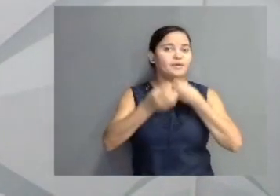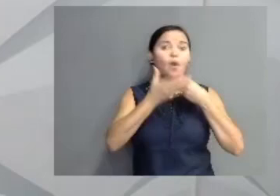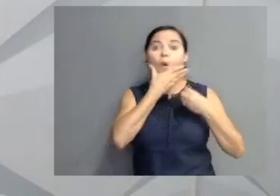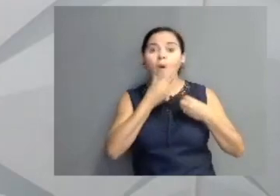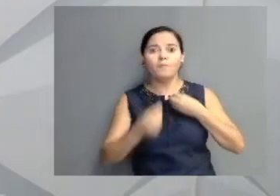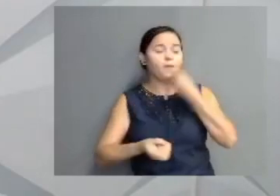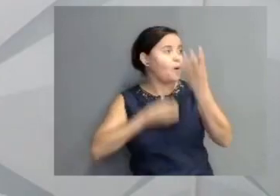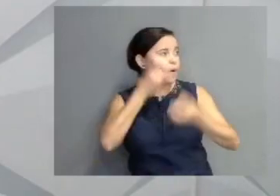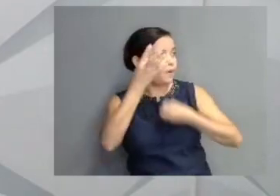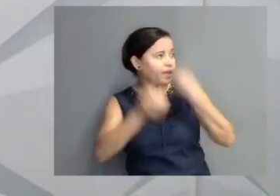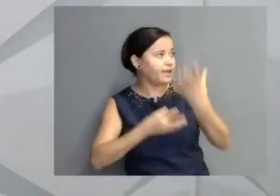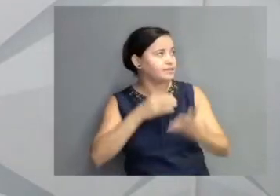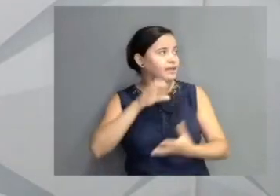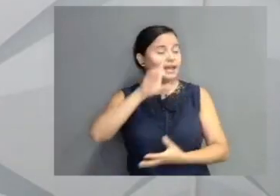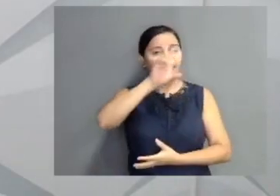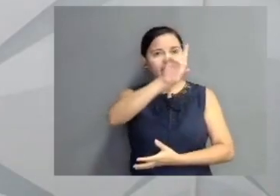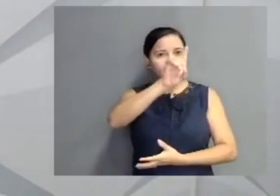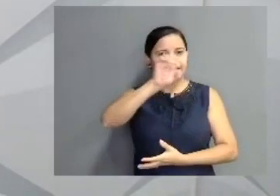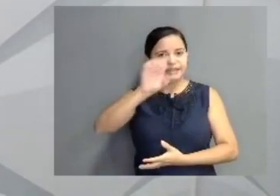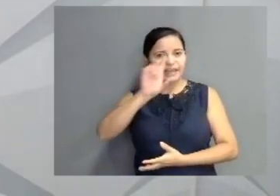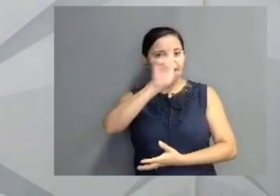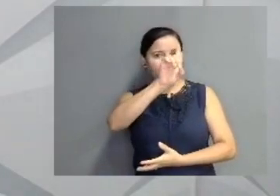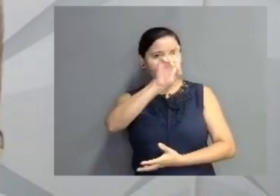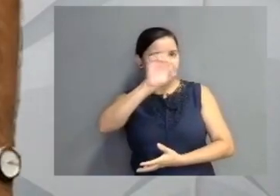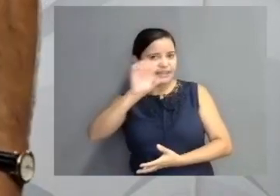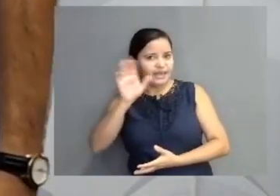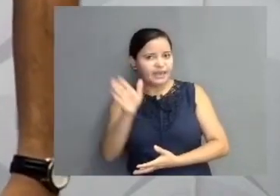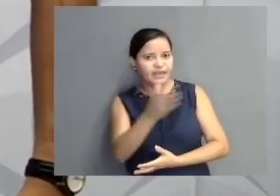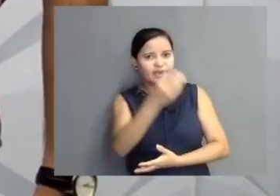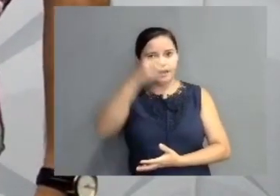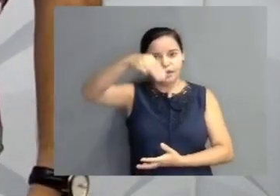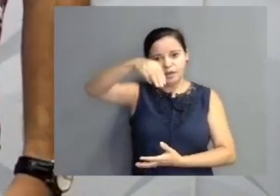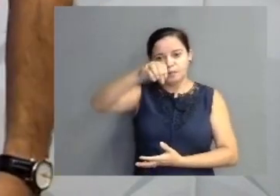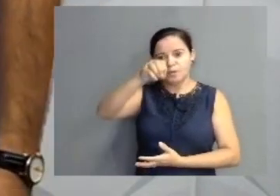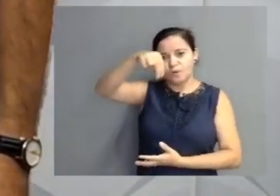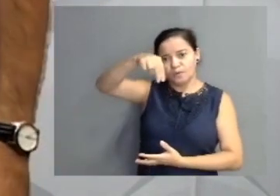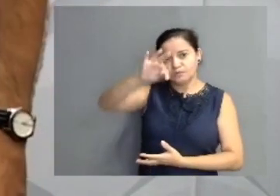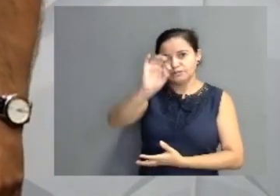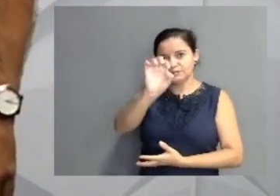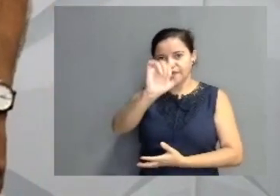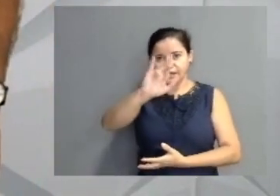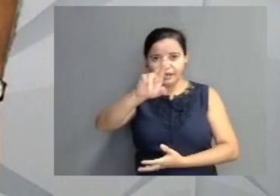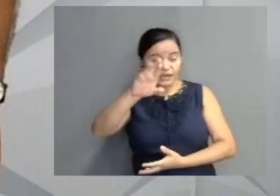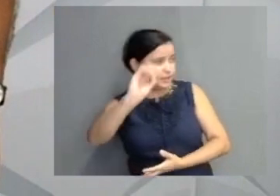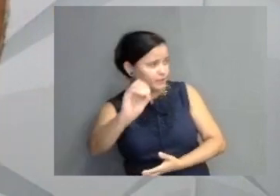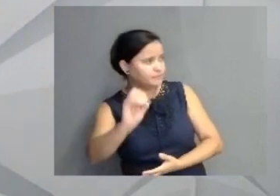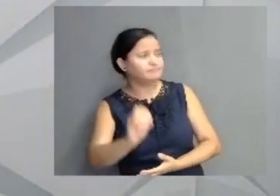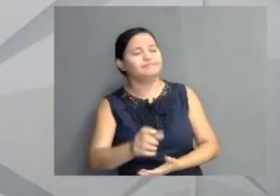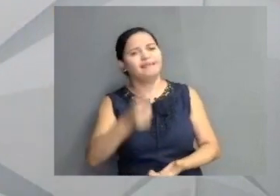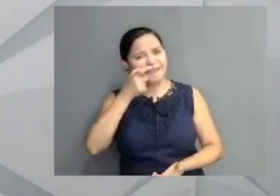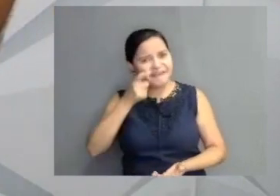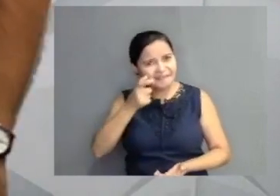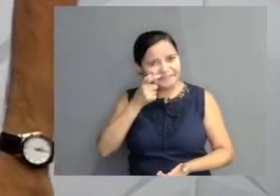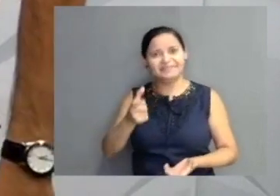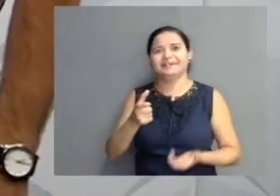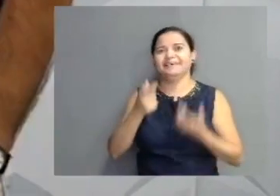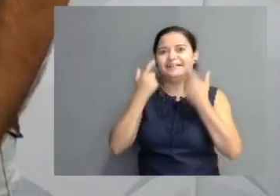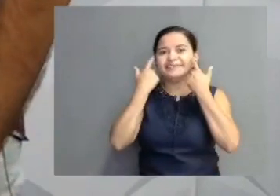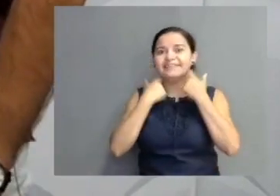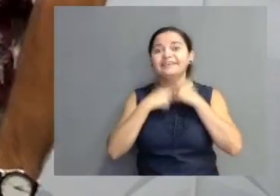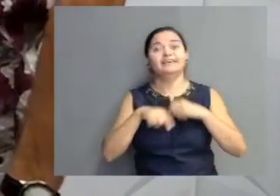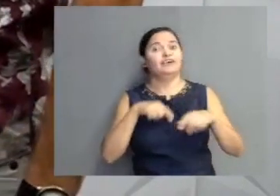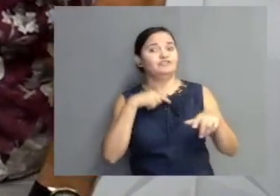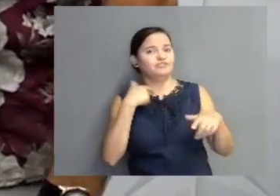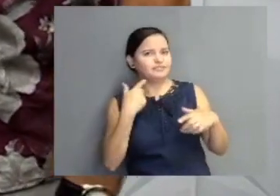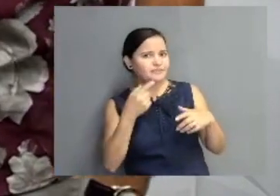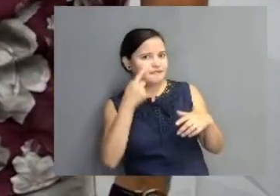Monteiro, pernambucano, lá da cidade de Itabira. É um texto bem interessante que a gente vai aí trazer algumas temáticas, né, e trabalhar em